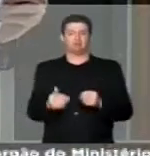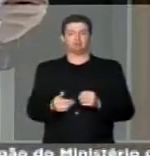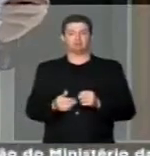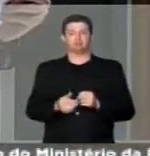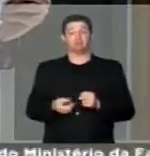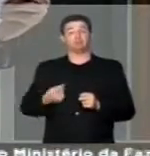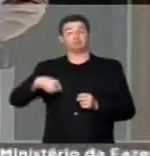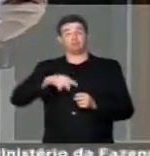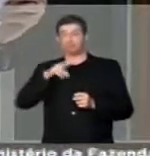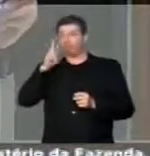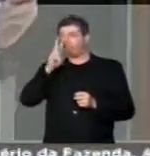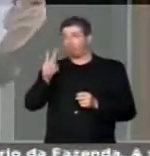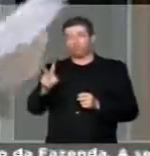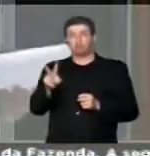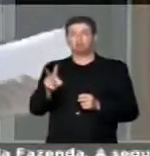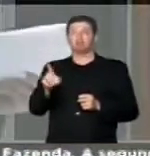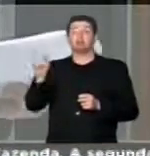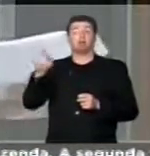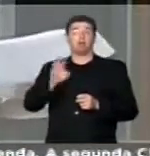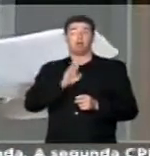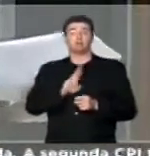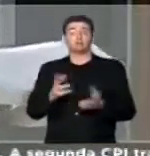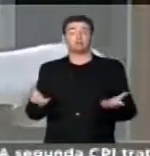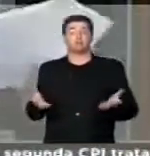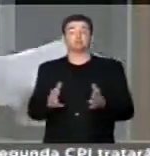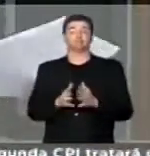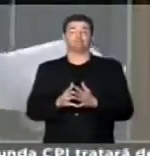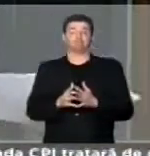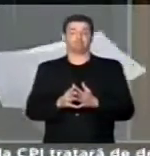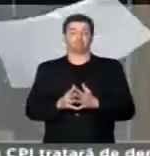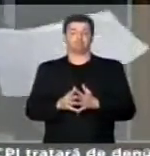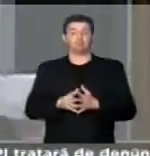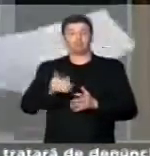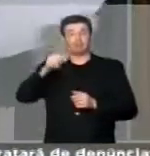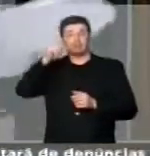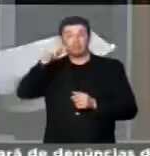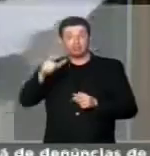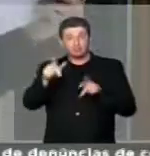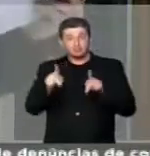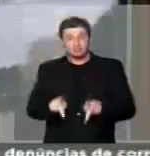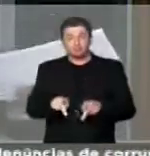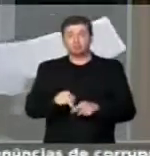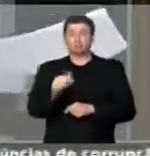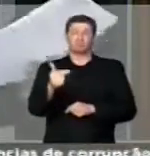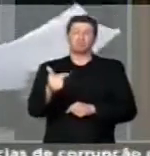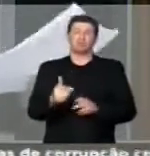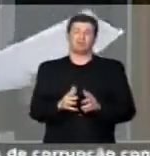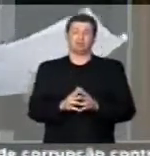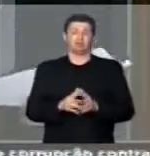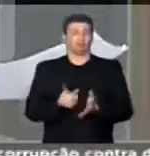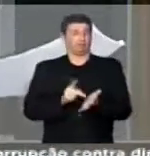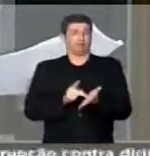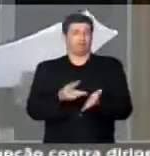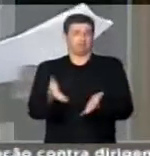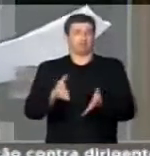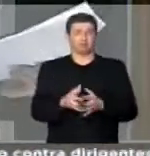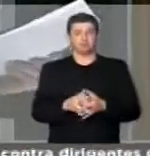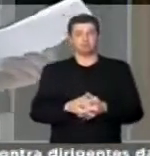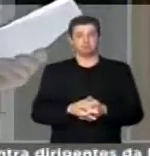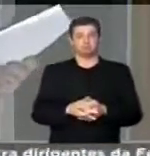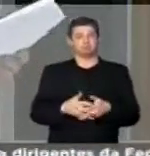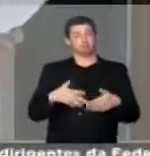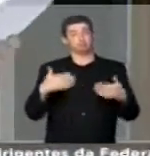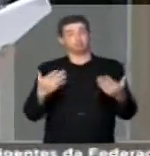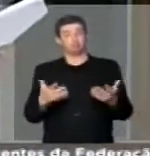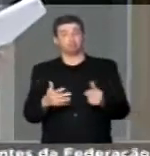que nós estamos assistindo são respostas que não interessam à maioria do povo brasileiro. Essa que é a verdade. Então,